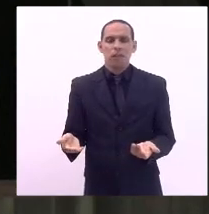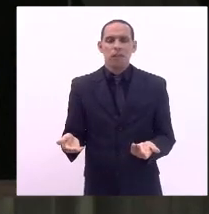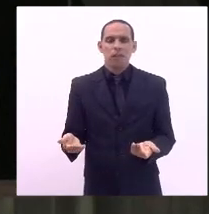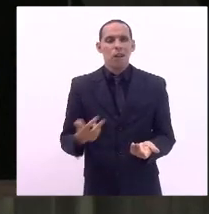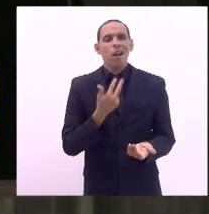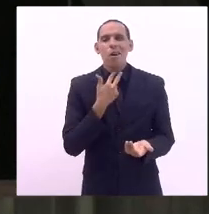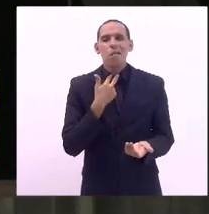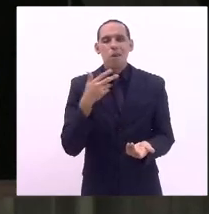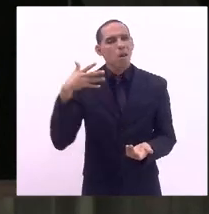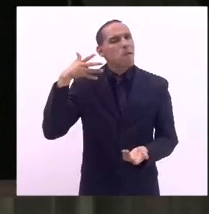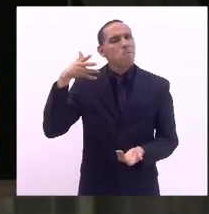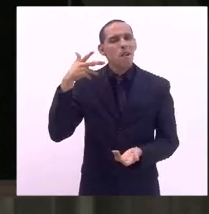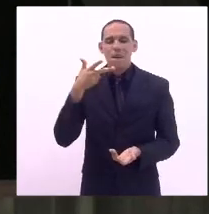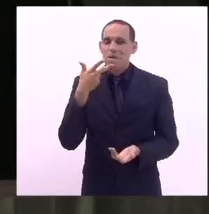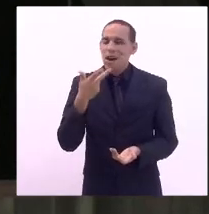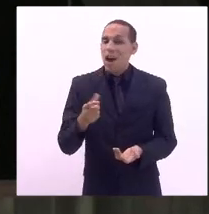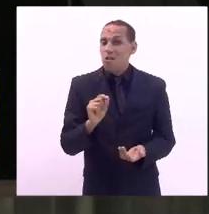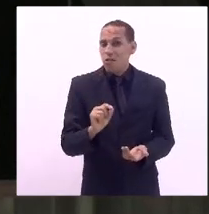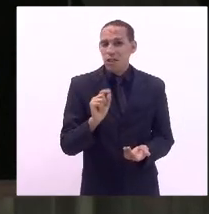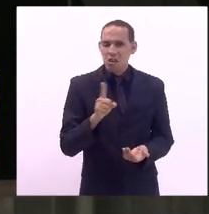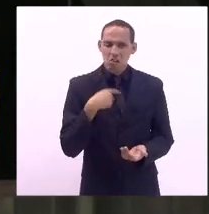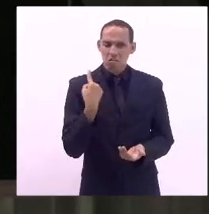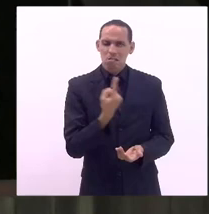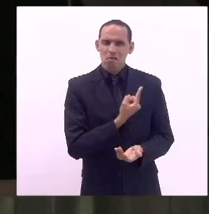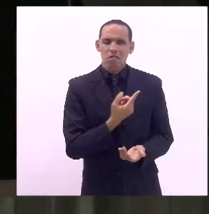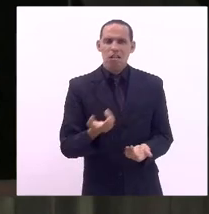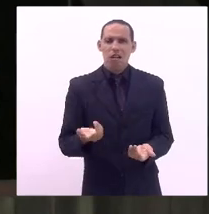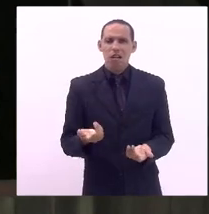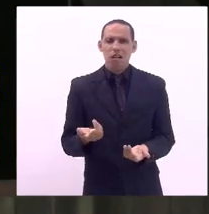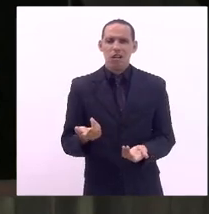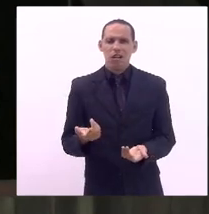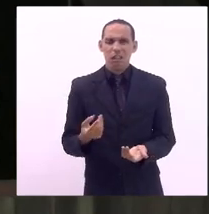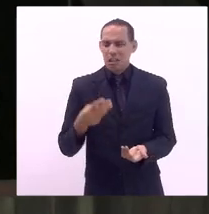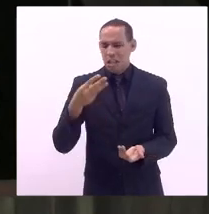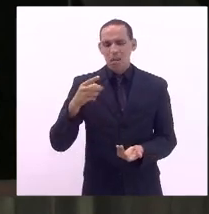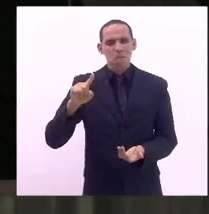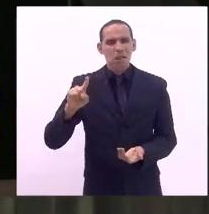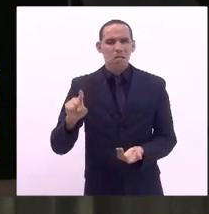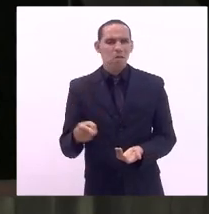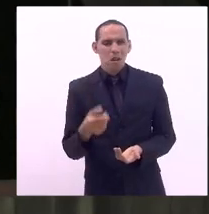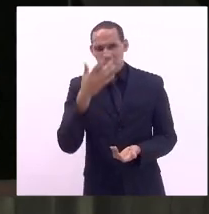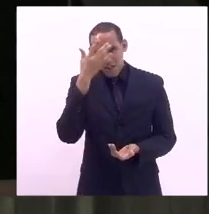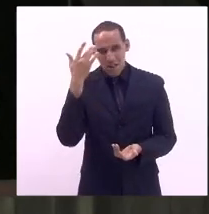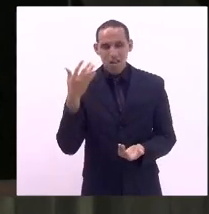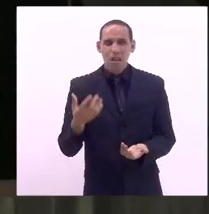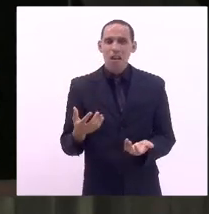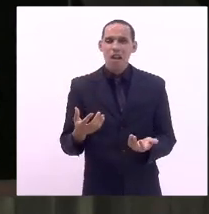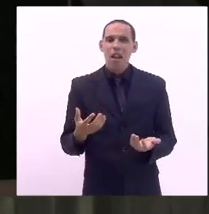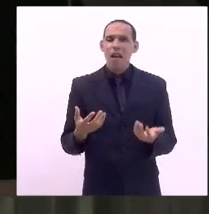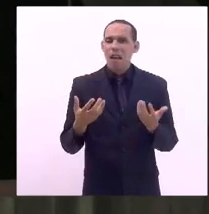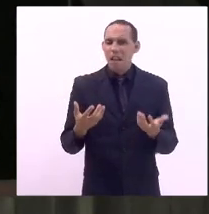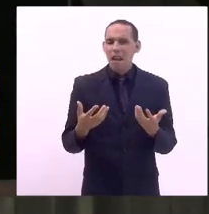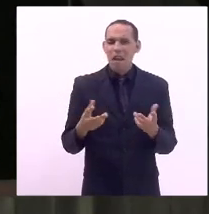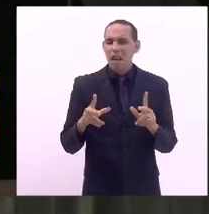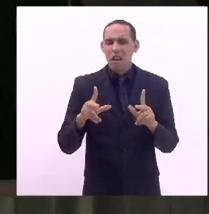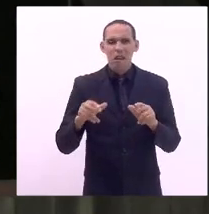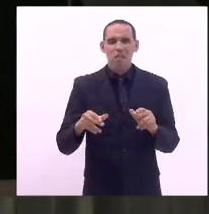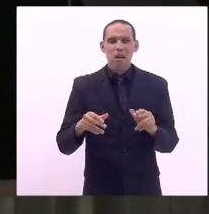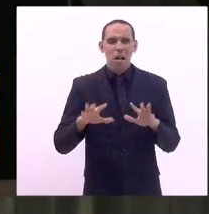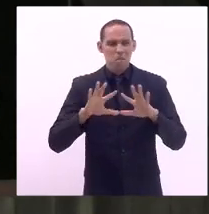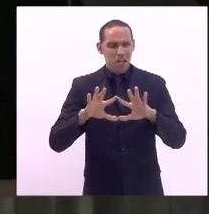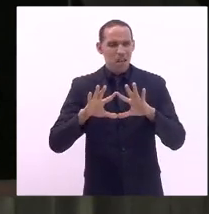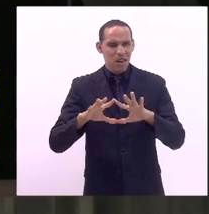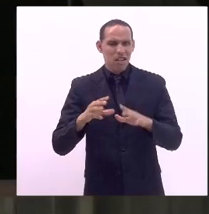no discurso e falar que nós temos em torno de 3 milhões de pessoas que podem ser 3 milhões de